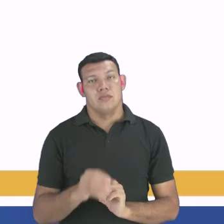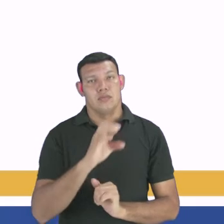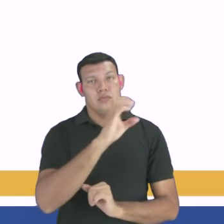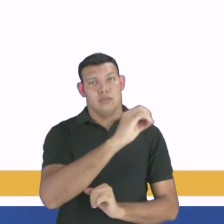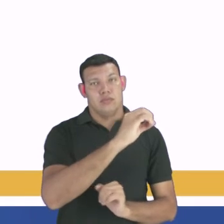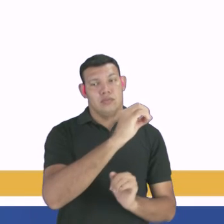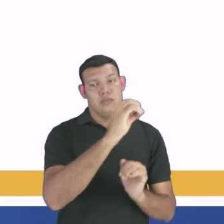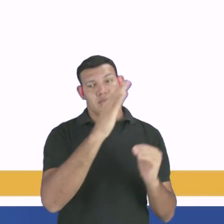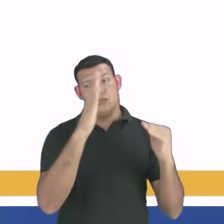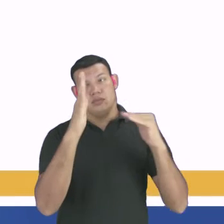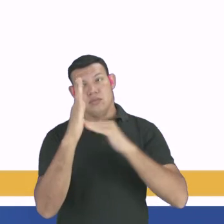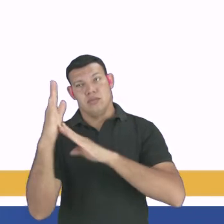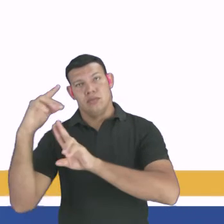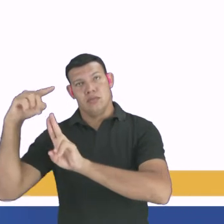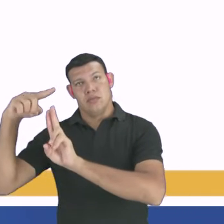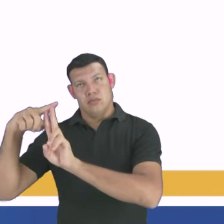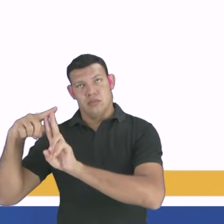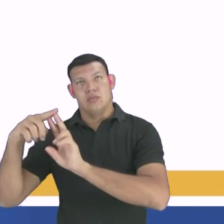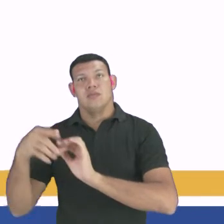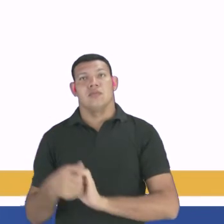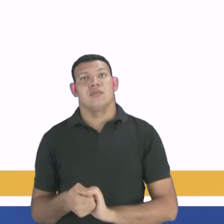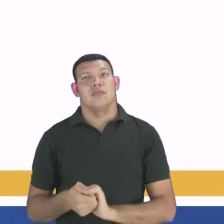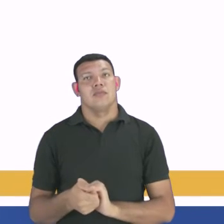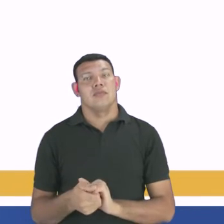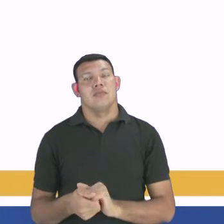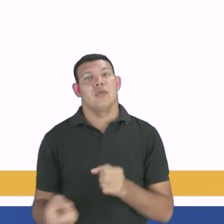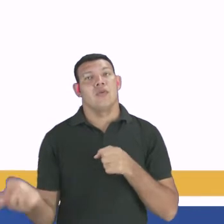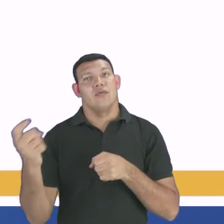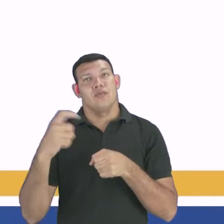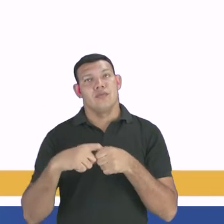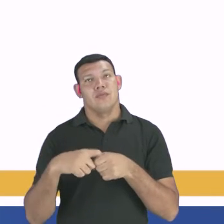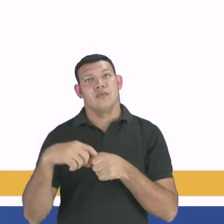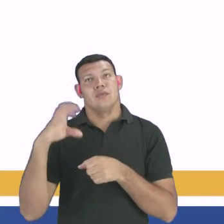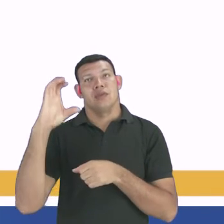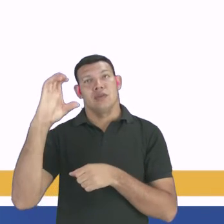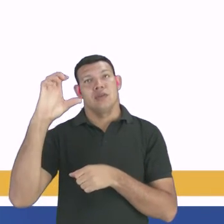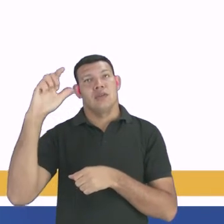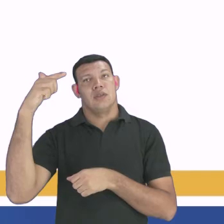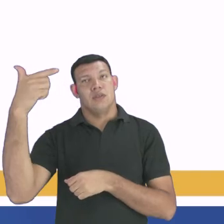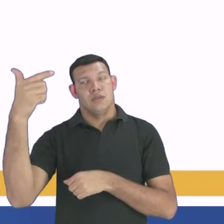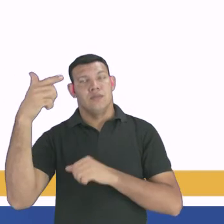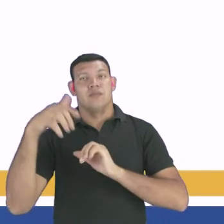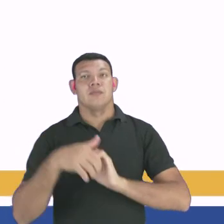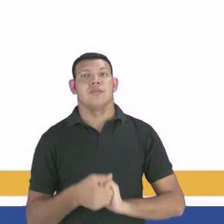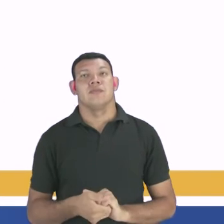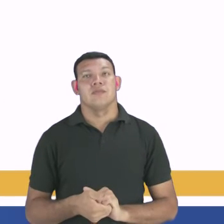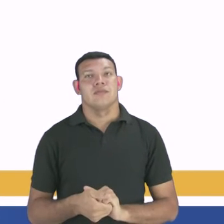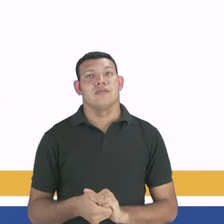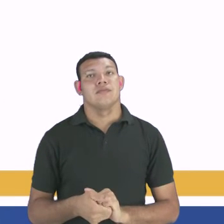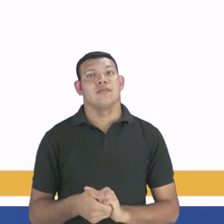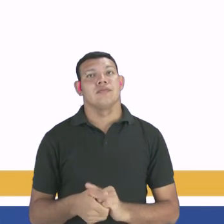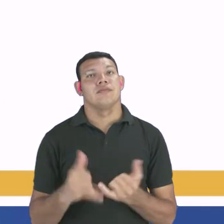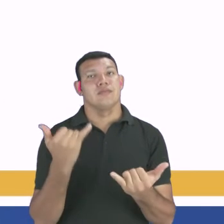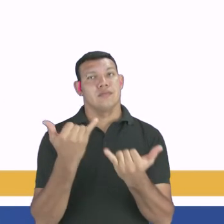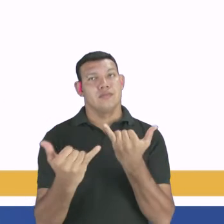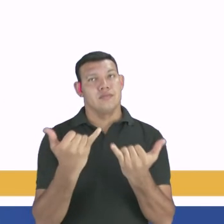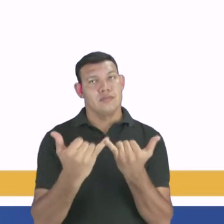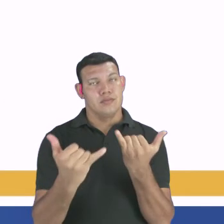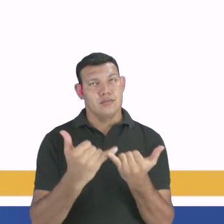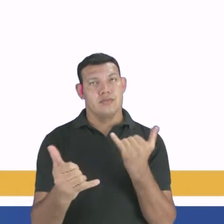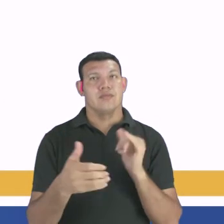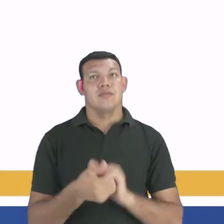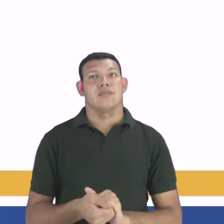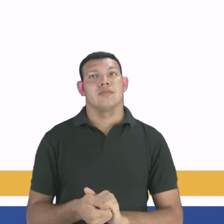pi e voltar até o C2 E aí você vai perceber que eles são semelhantes o